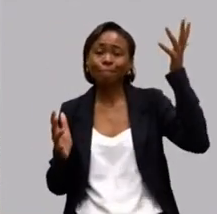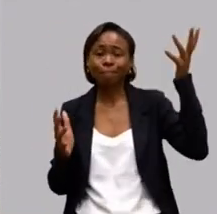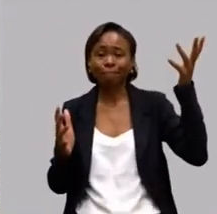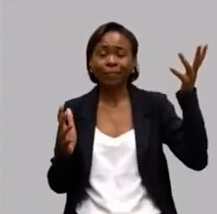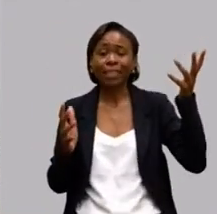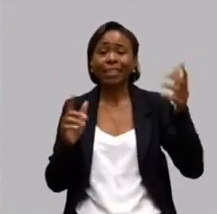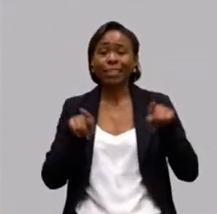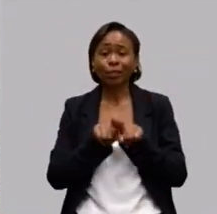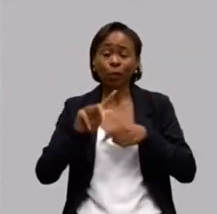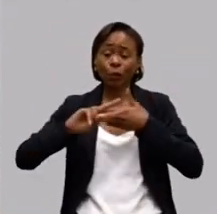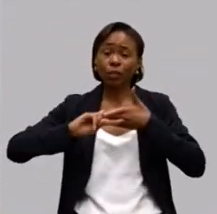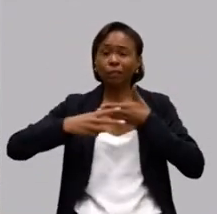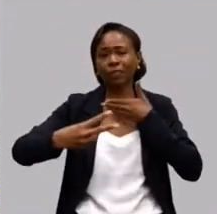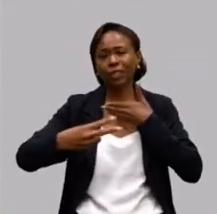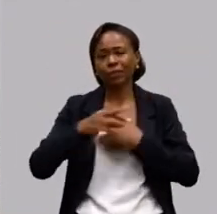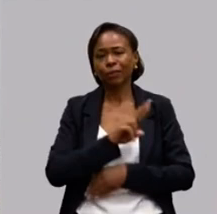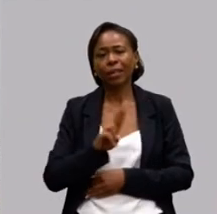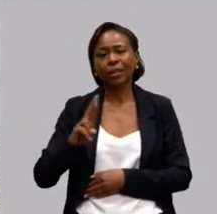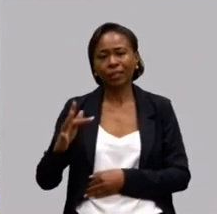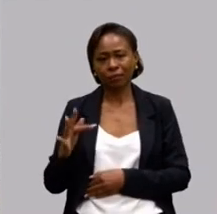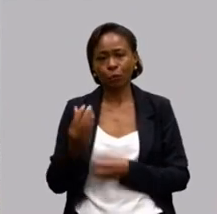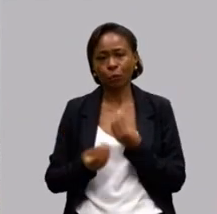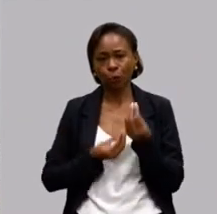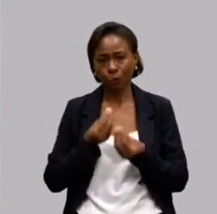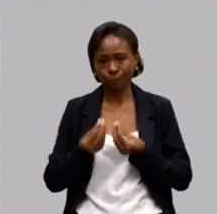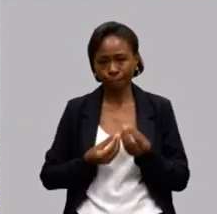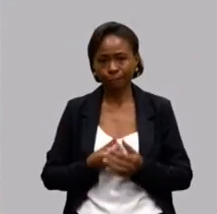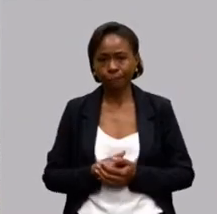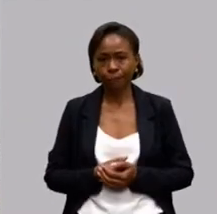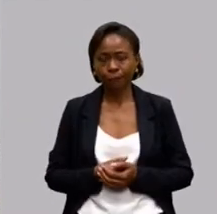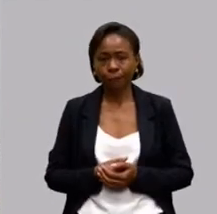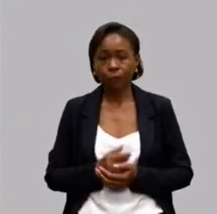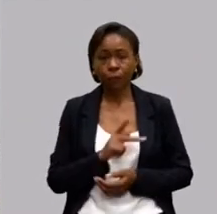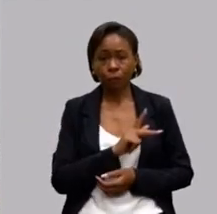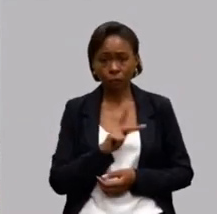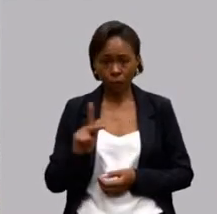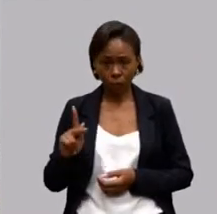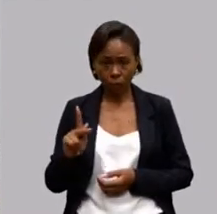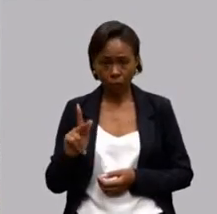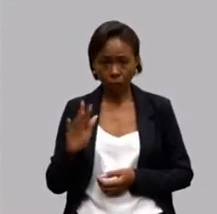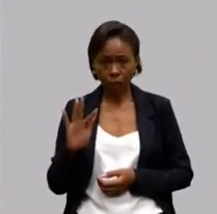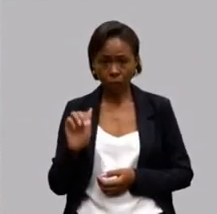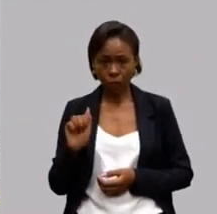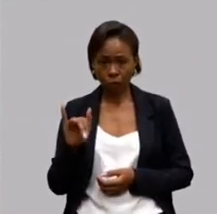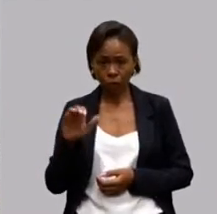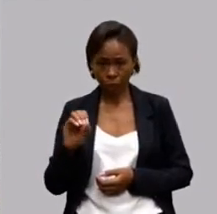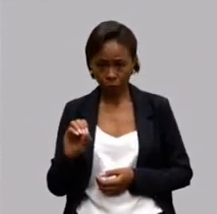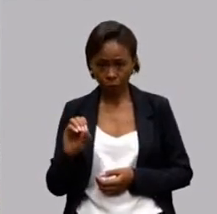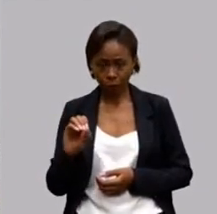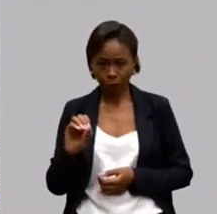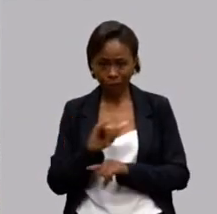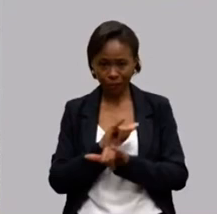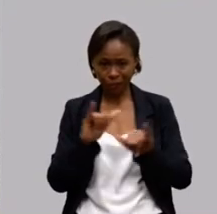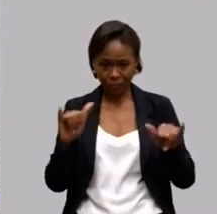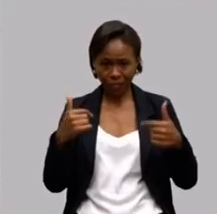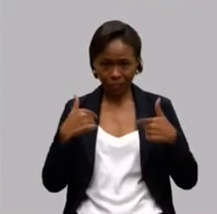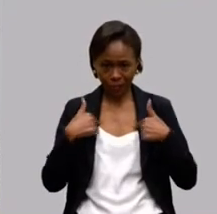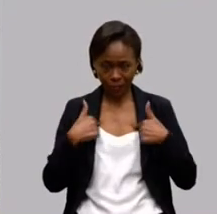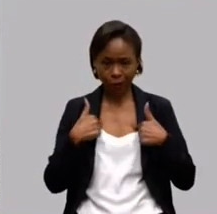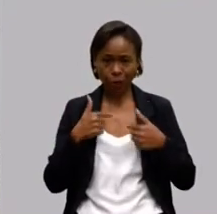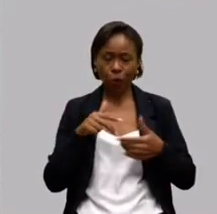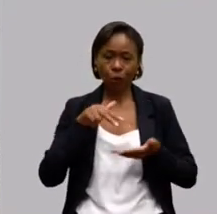recuperação fiscal. O presidente Fábio anunciou que eu sou dos tribunais de contas, eu